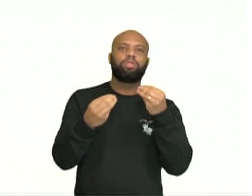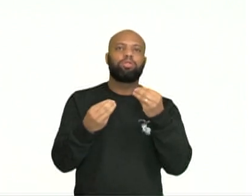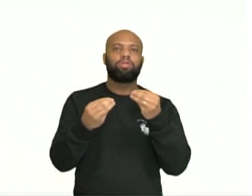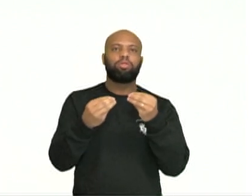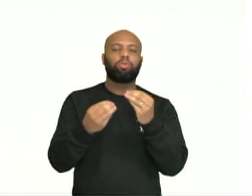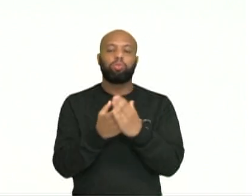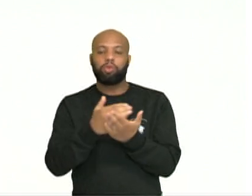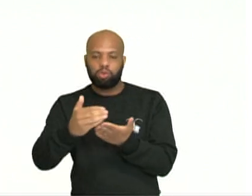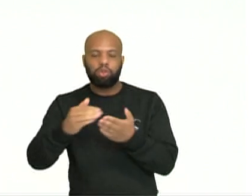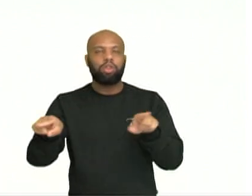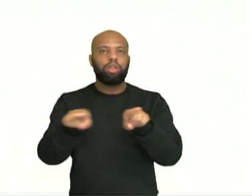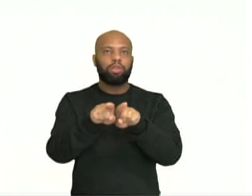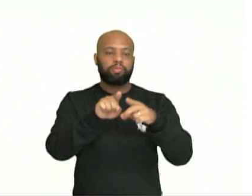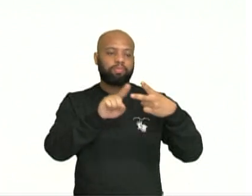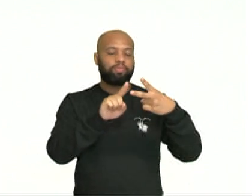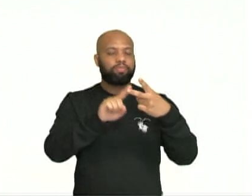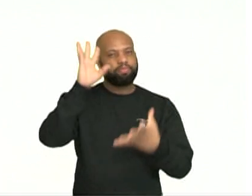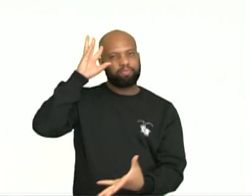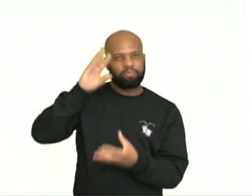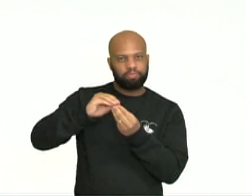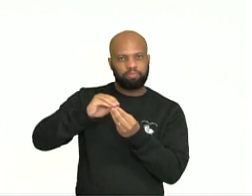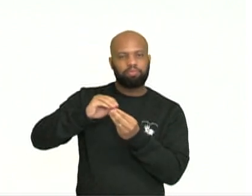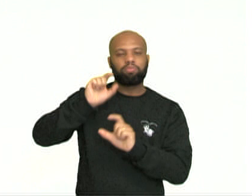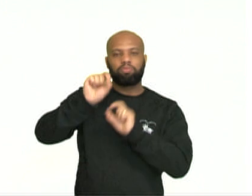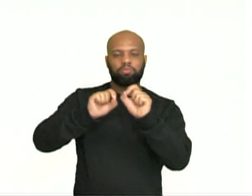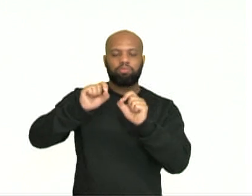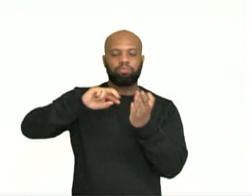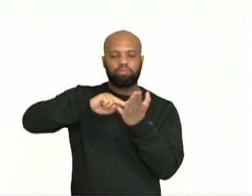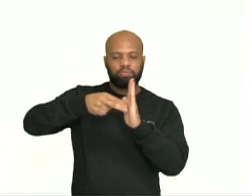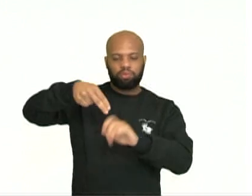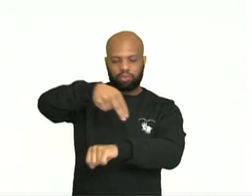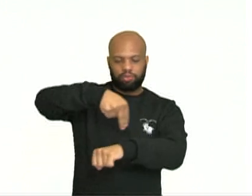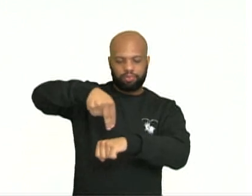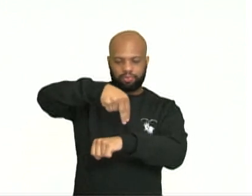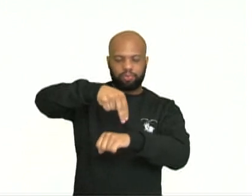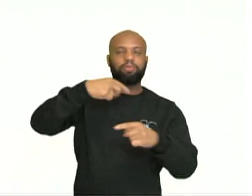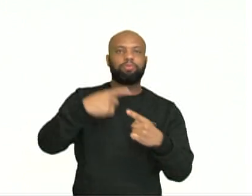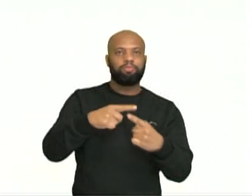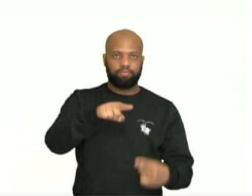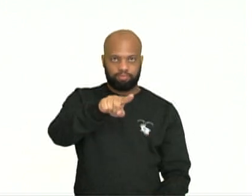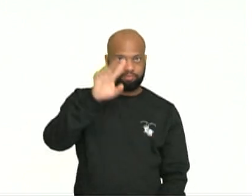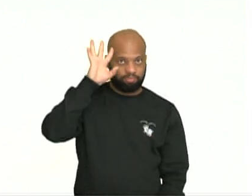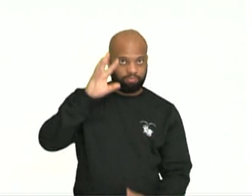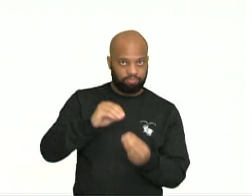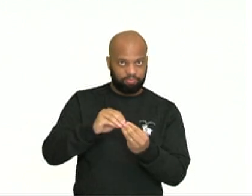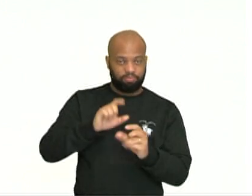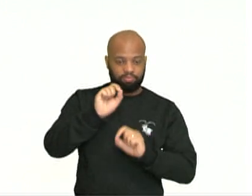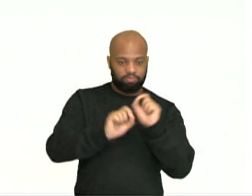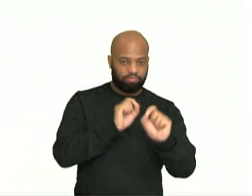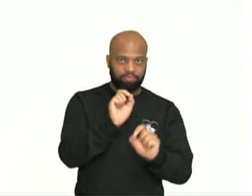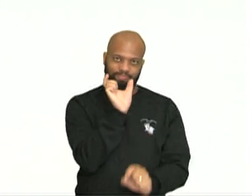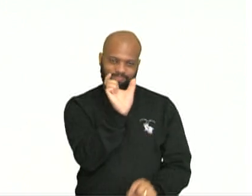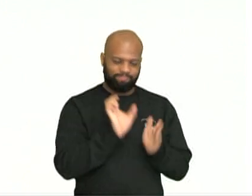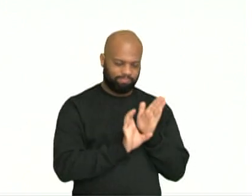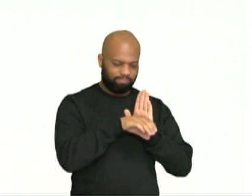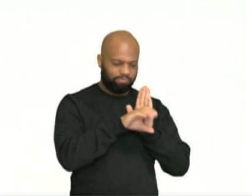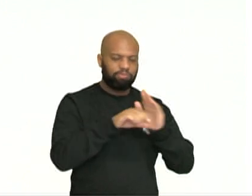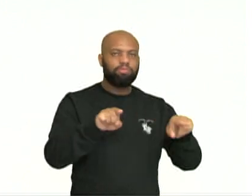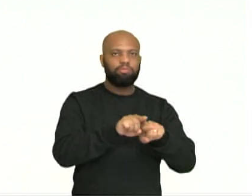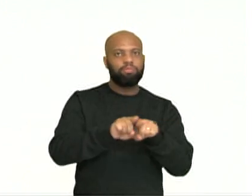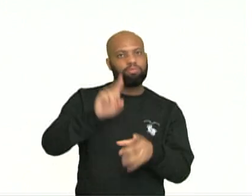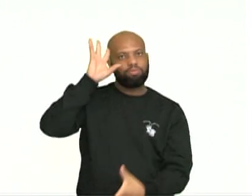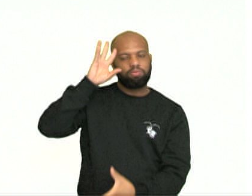seguida entender o conceito de nação, porque partindo do pressuposto que você entende a palavra conceito e você entende o que